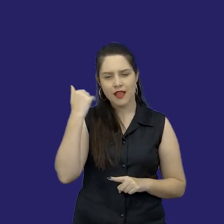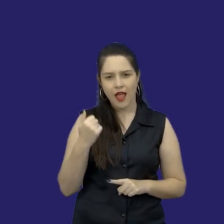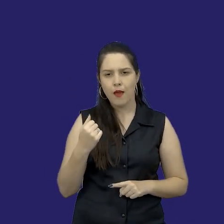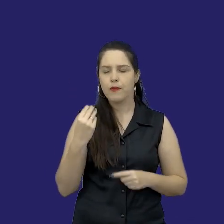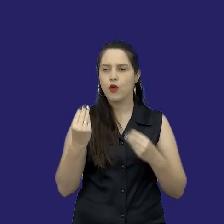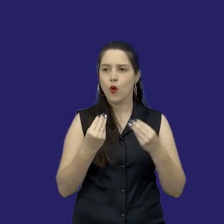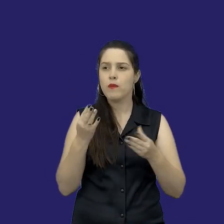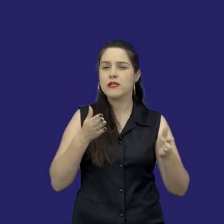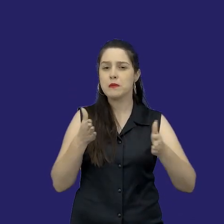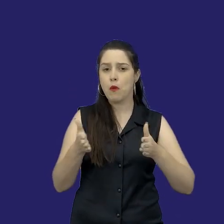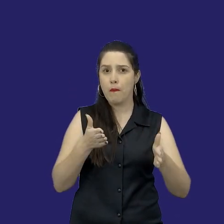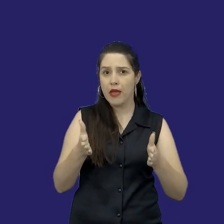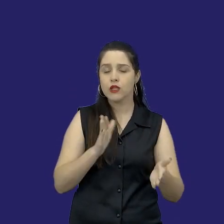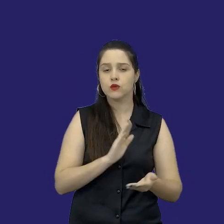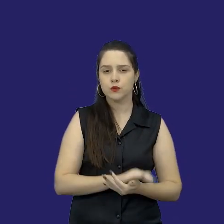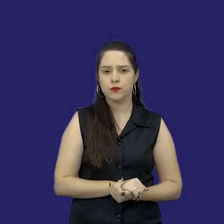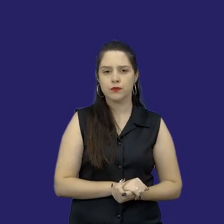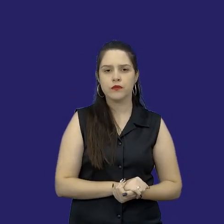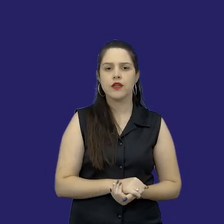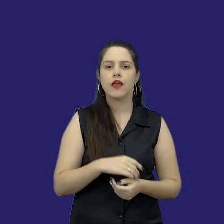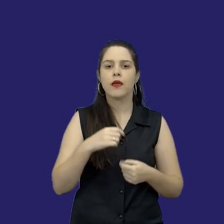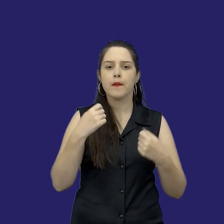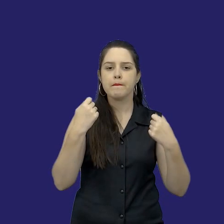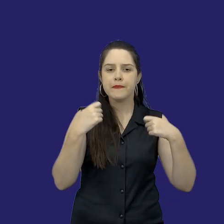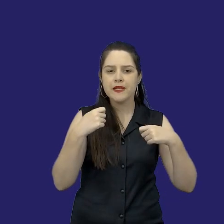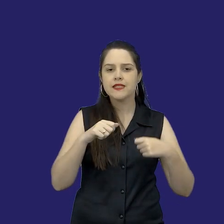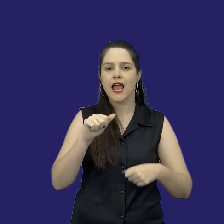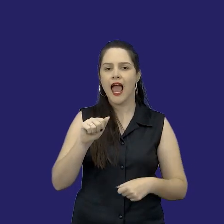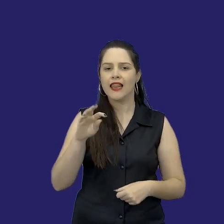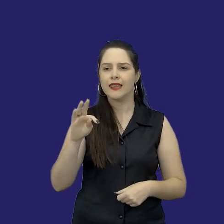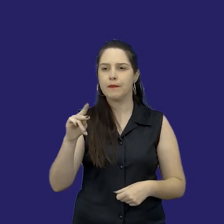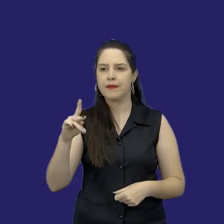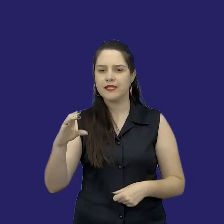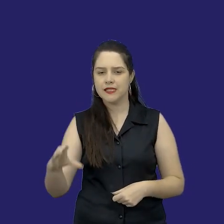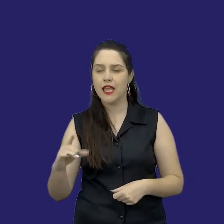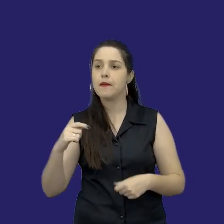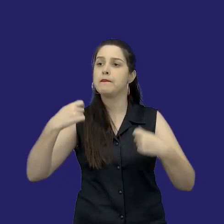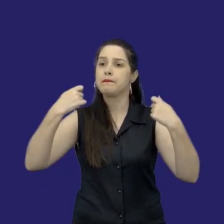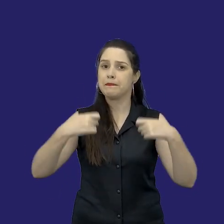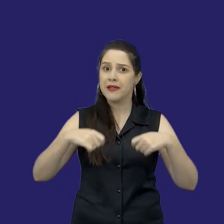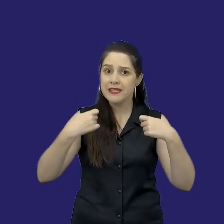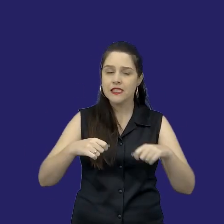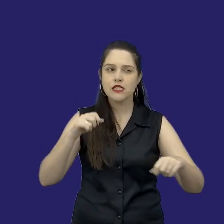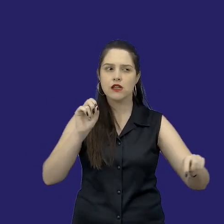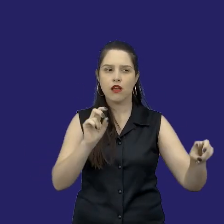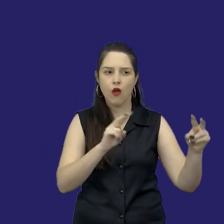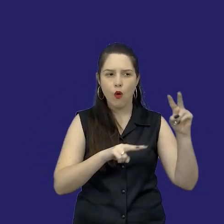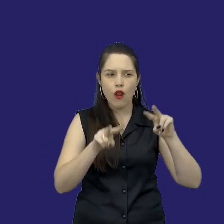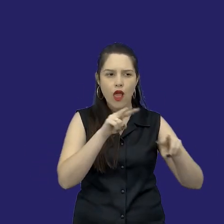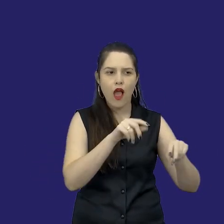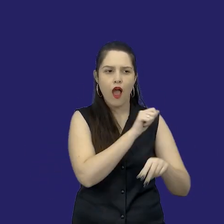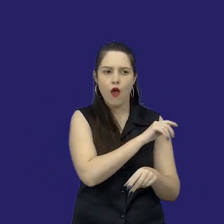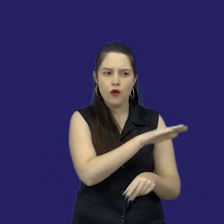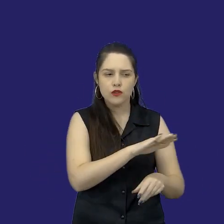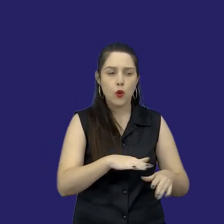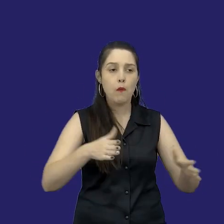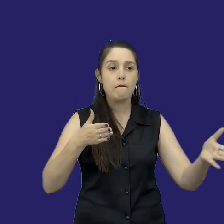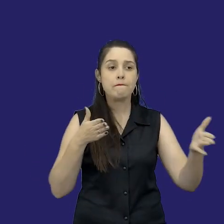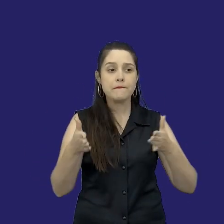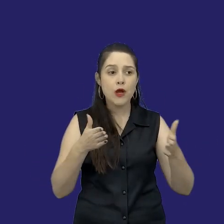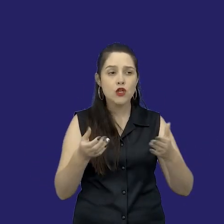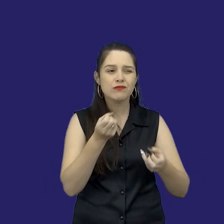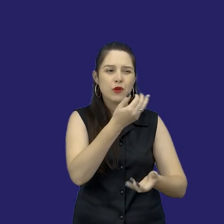esses momentos, então as ATPCs, elas têm que ser olhadas e vistas para a gente como um momento realmente